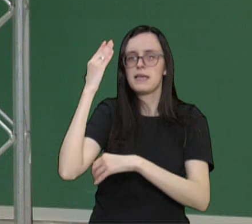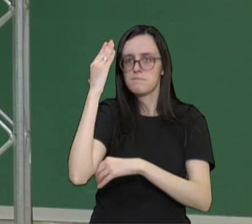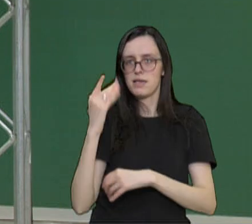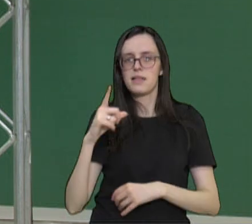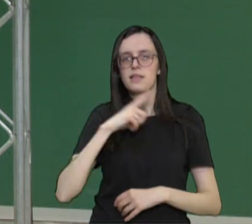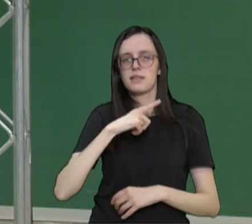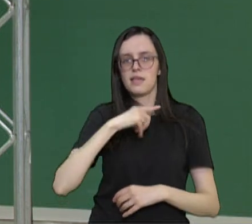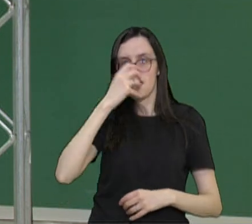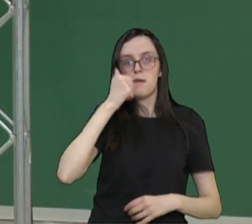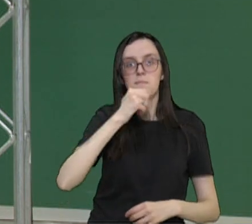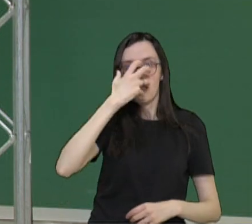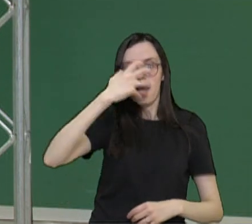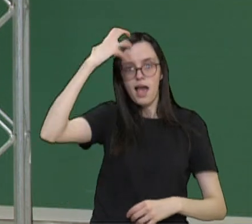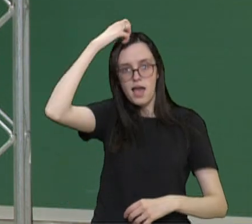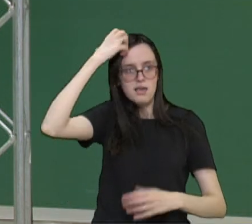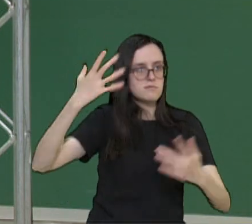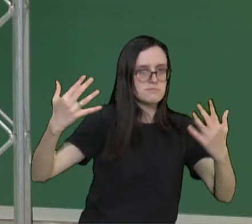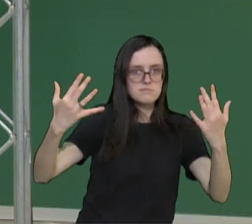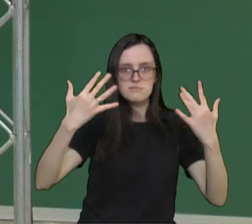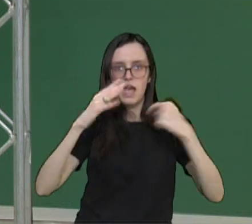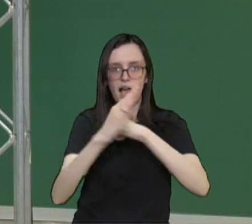Rainha de Copas. Prosseguindo.